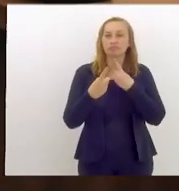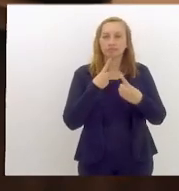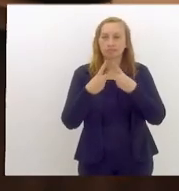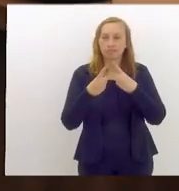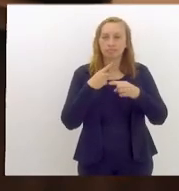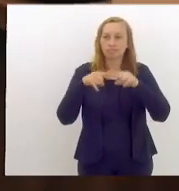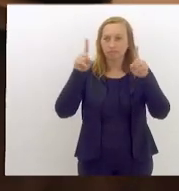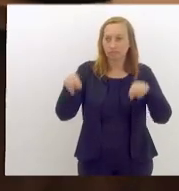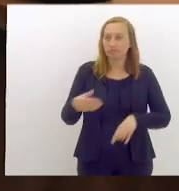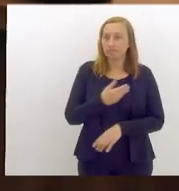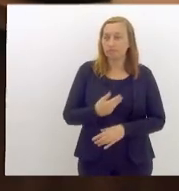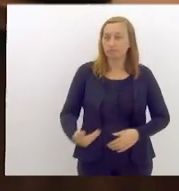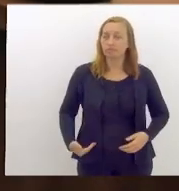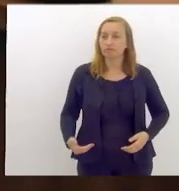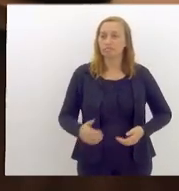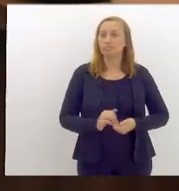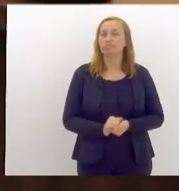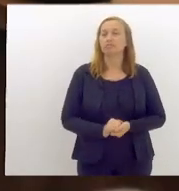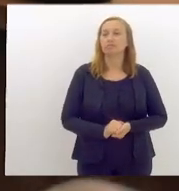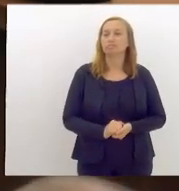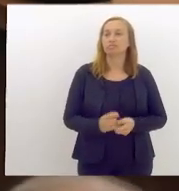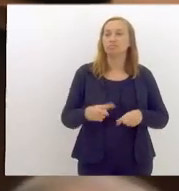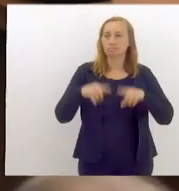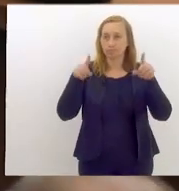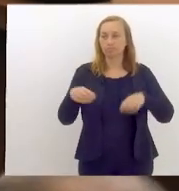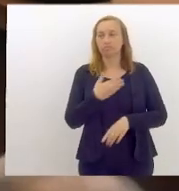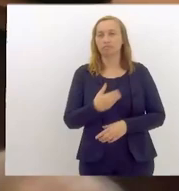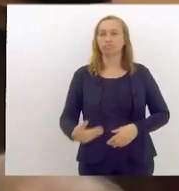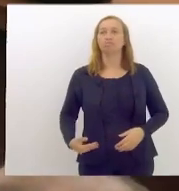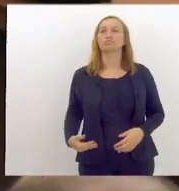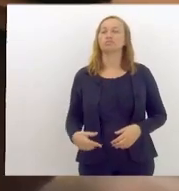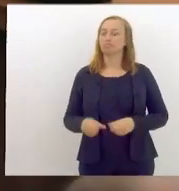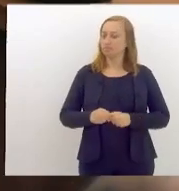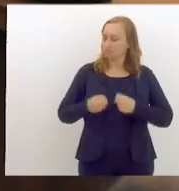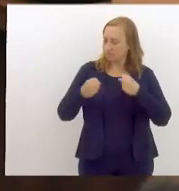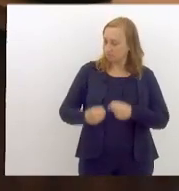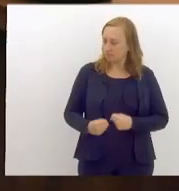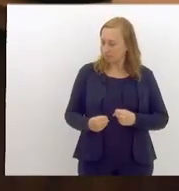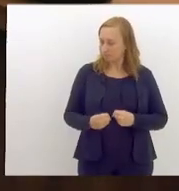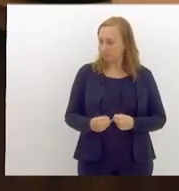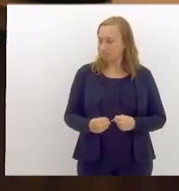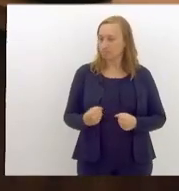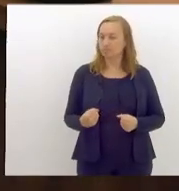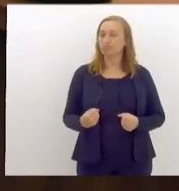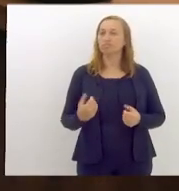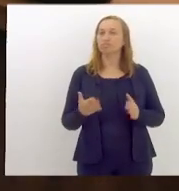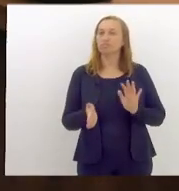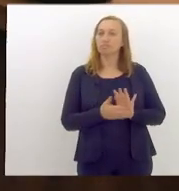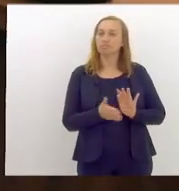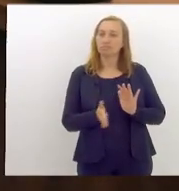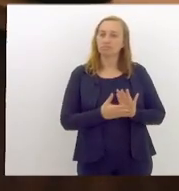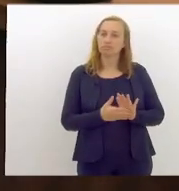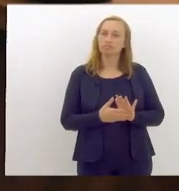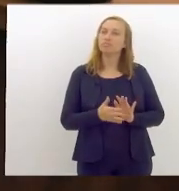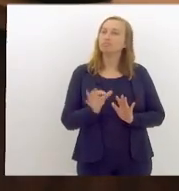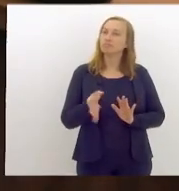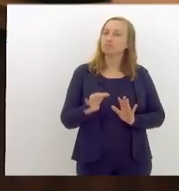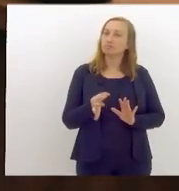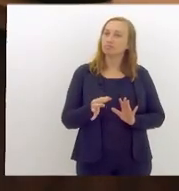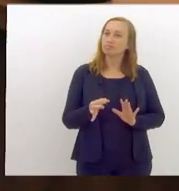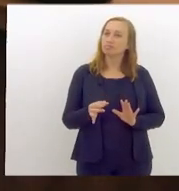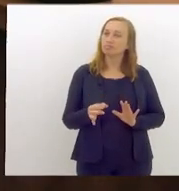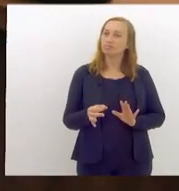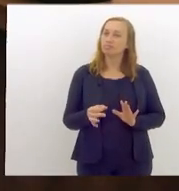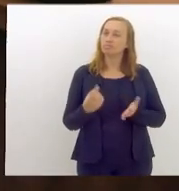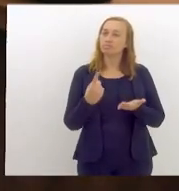com os servidores públicos diálogo esse que a gente mantém firmemente com propósito inclusive daquilo